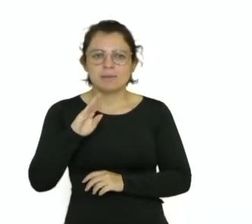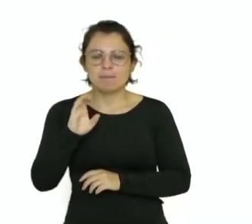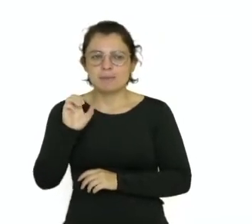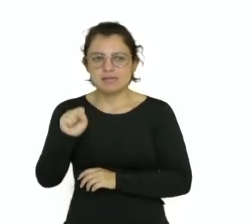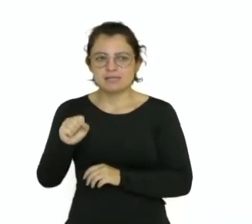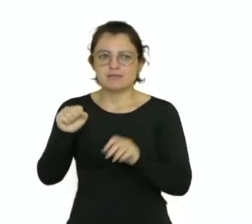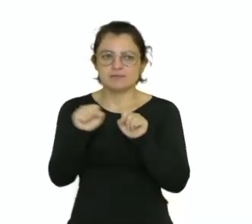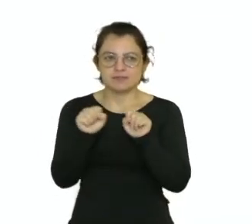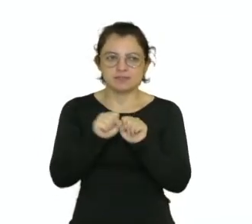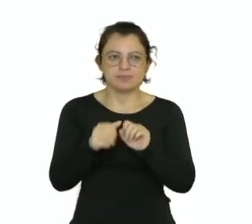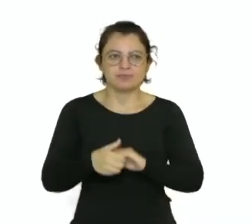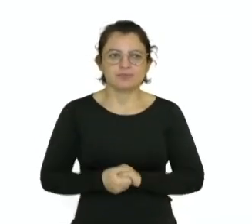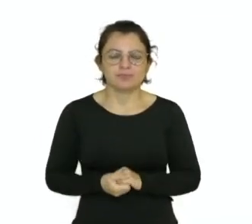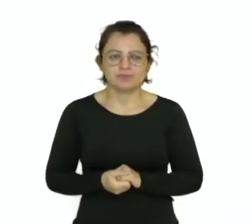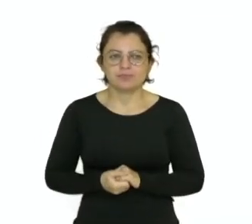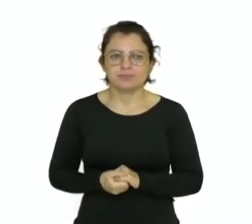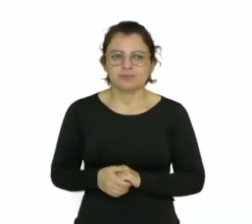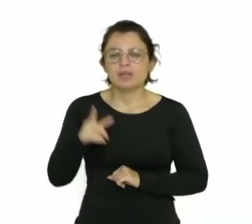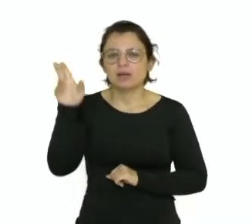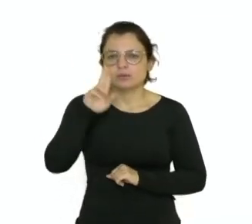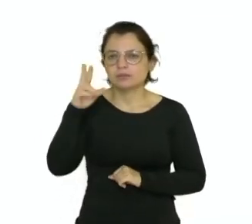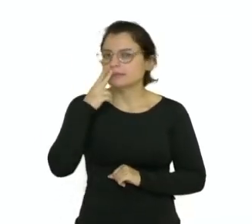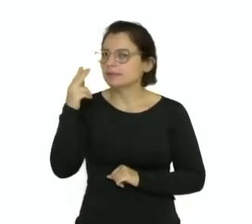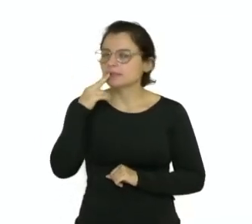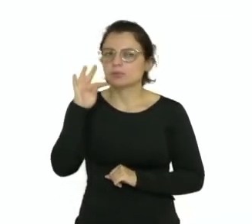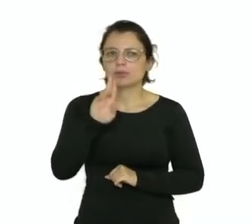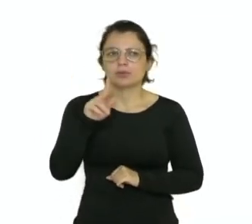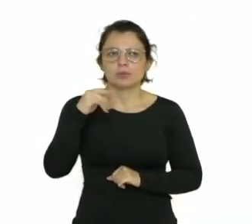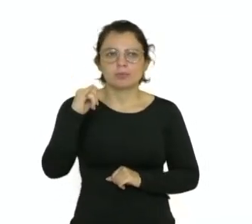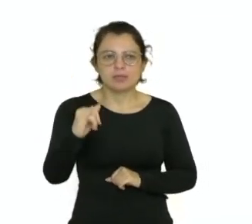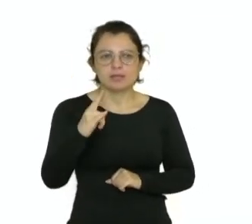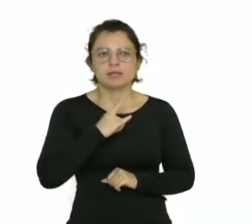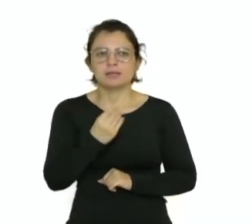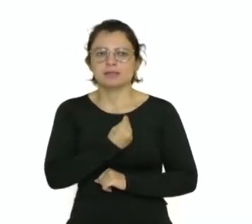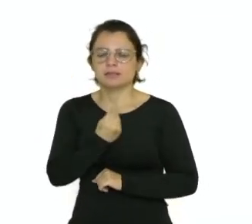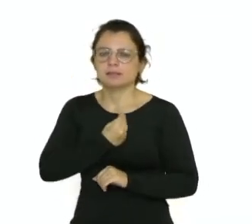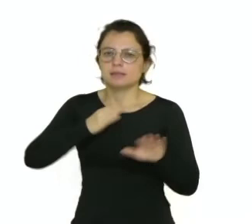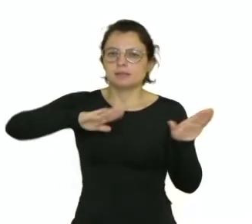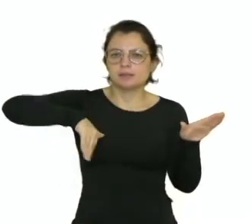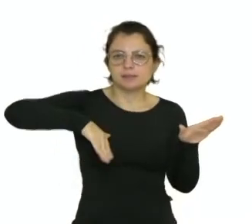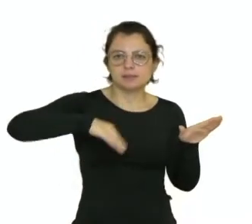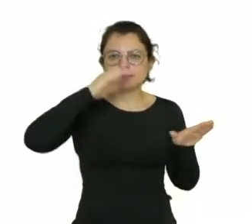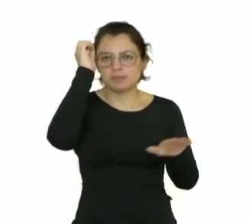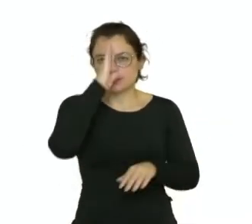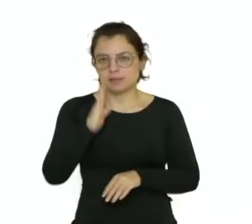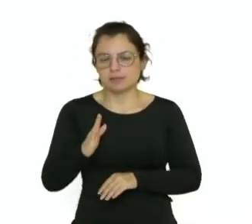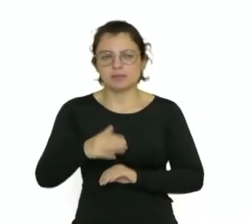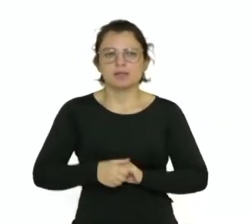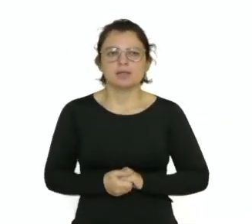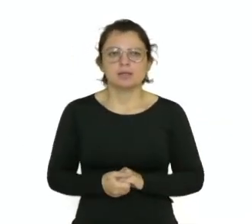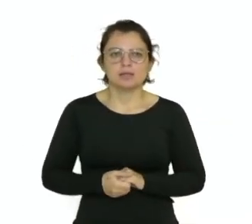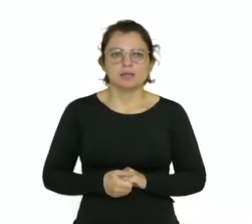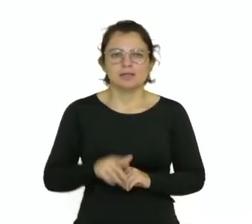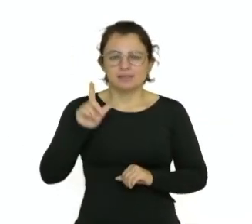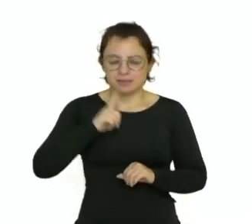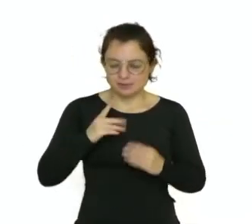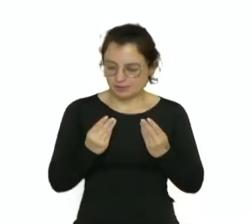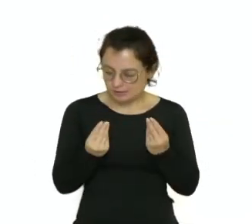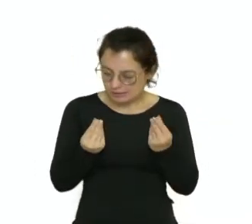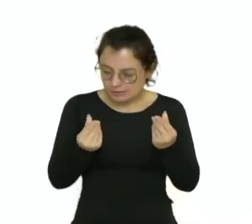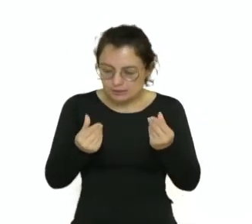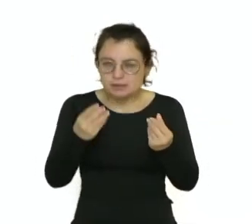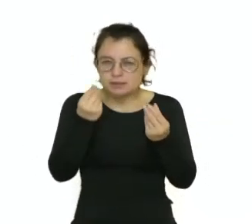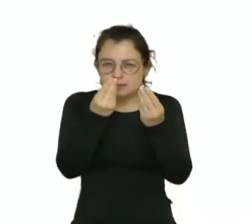grupo falante de língua tupi, que habitava o litoral brasileiro. De fibras naturais, a imbira, né,